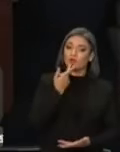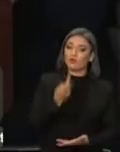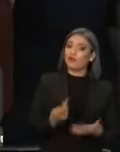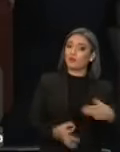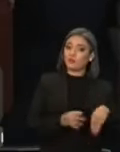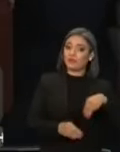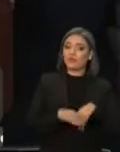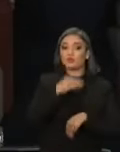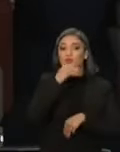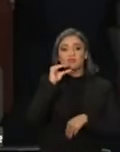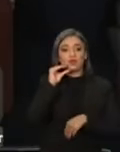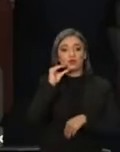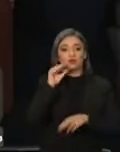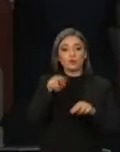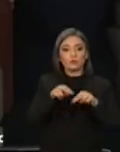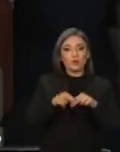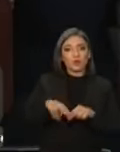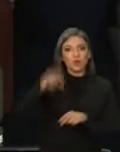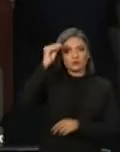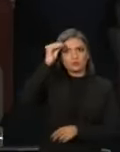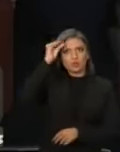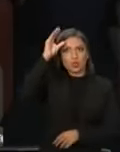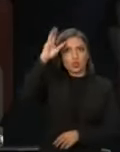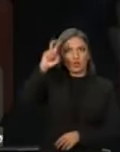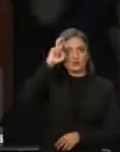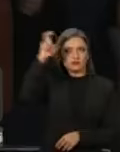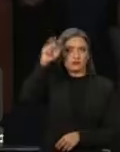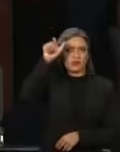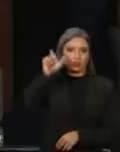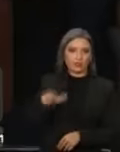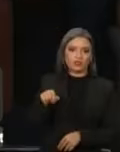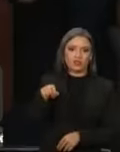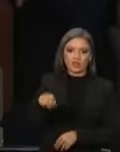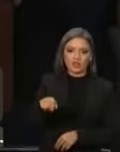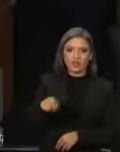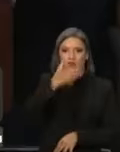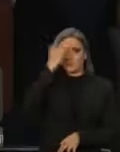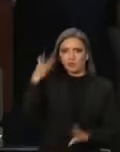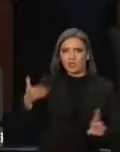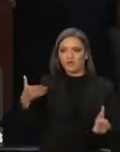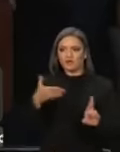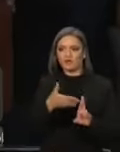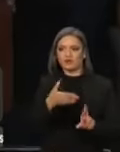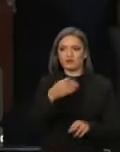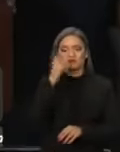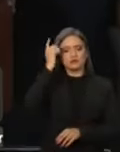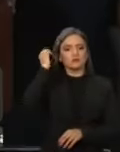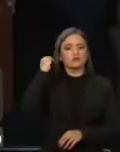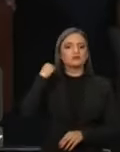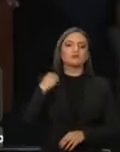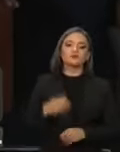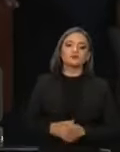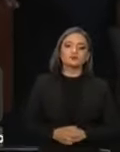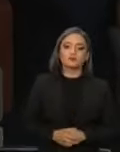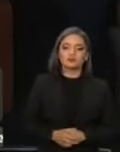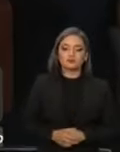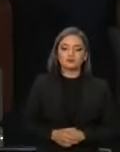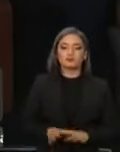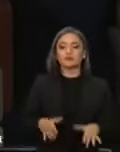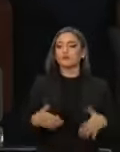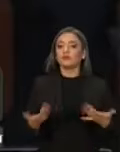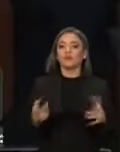em deferência ao saber jurídico inigualável de Sua Excelência, um ícone da magistratura. Cabe assinalar, de outro lado,